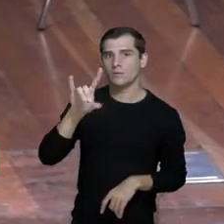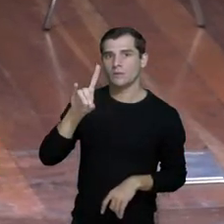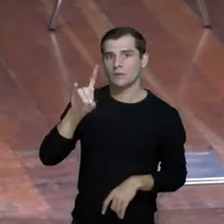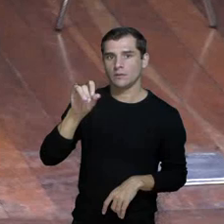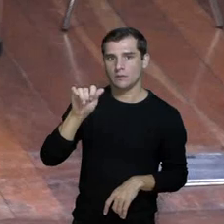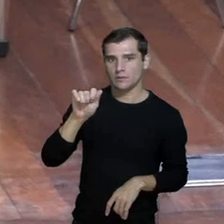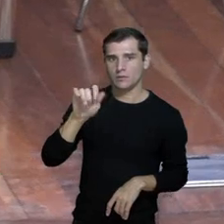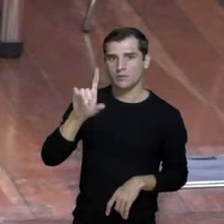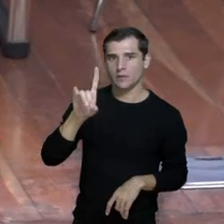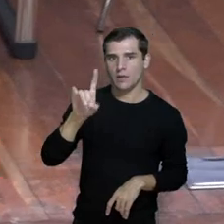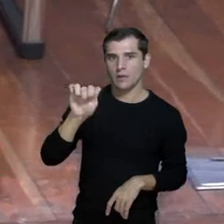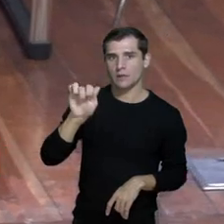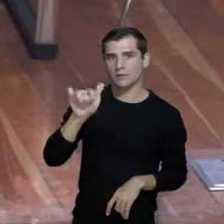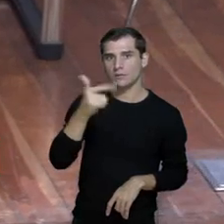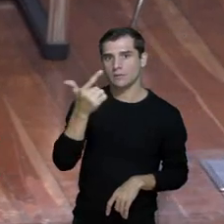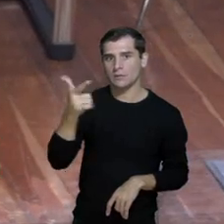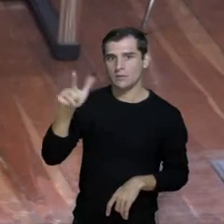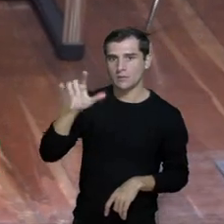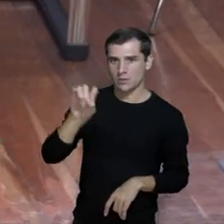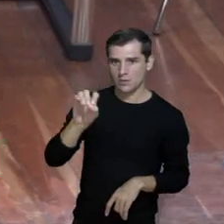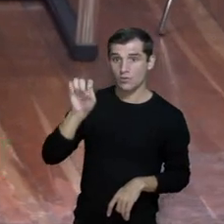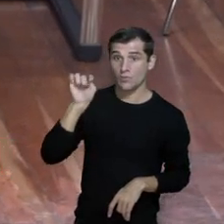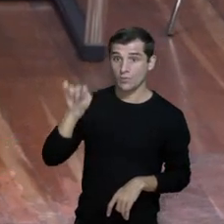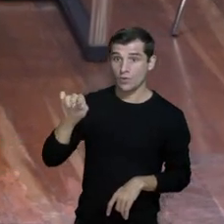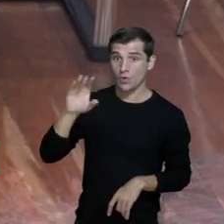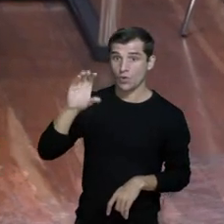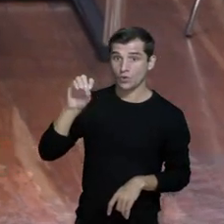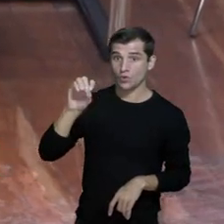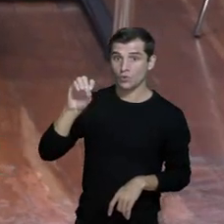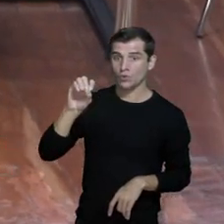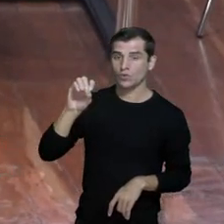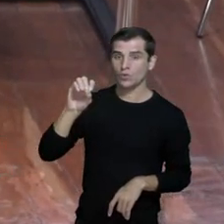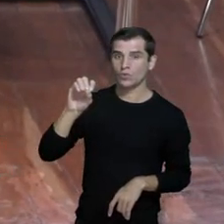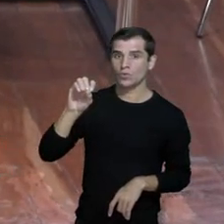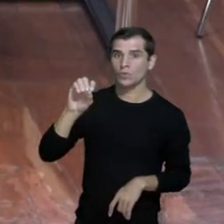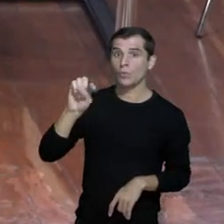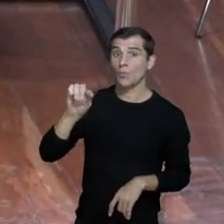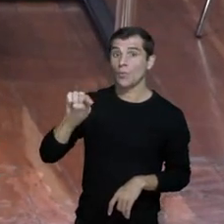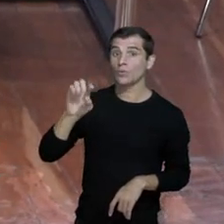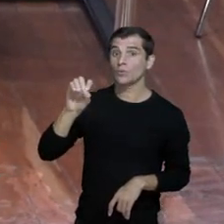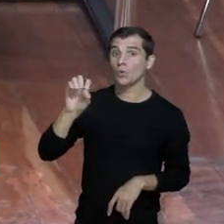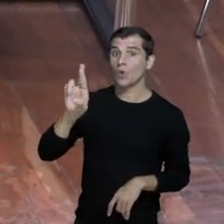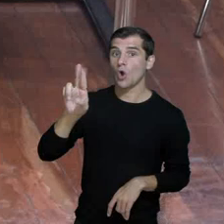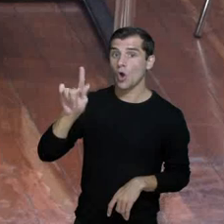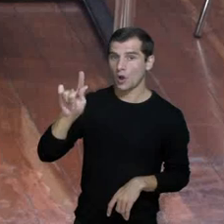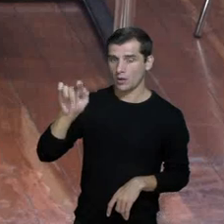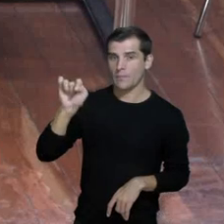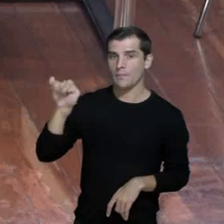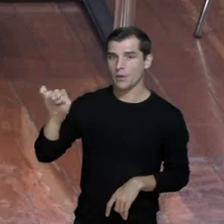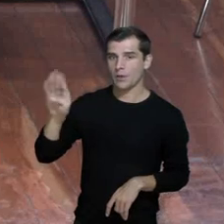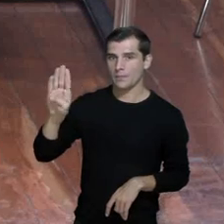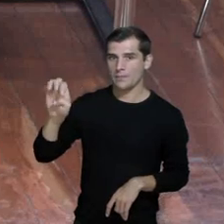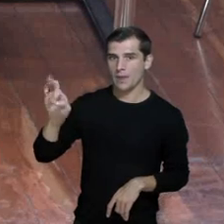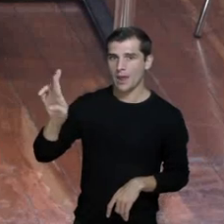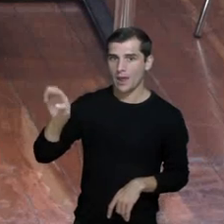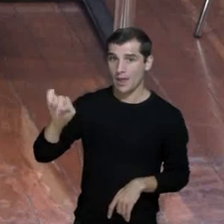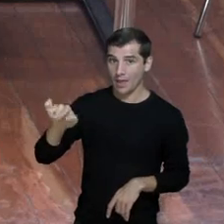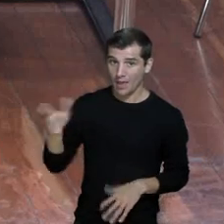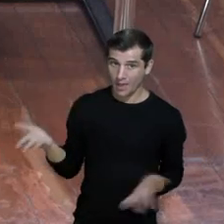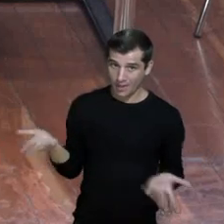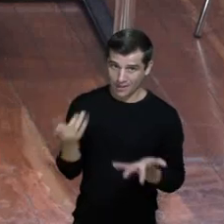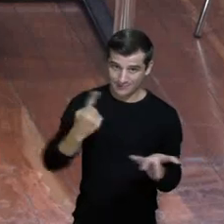um formulário de inscrição para uma assinatura de um termo de adesão e também já que nos conhecemos né agora também tem os